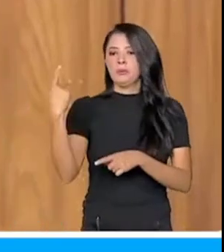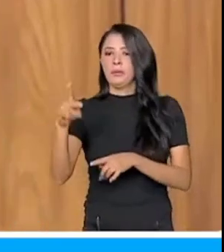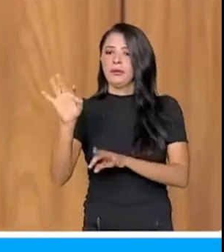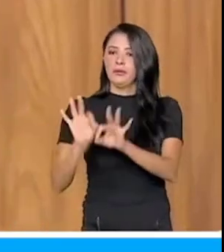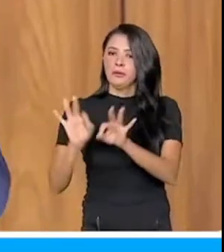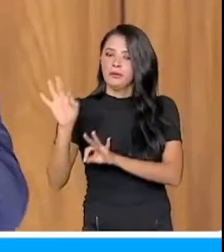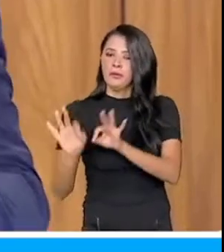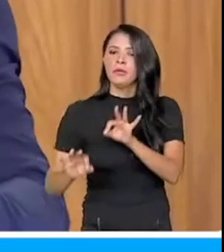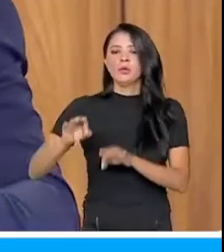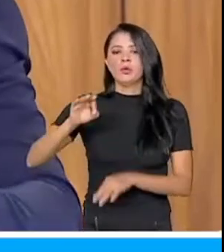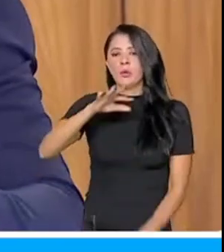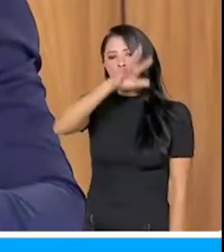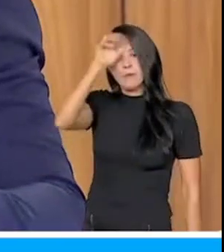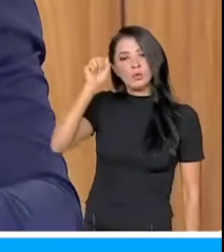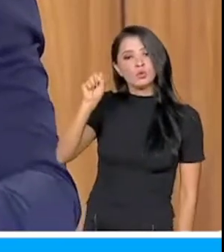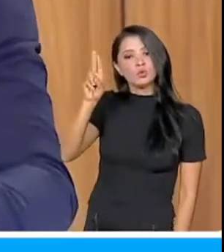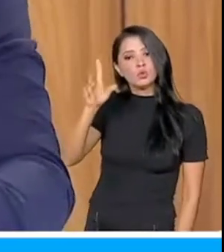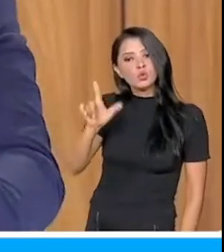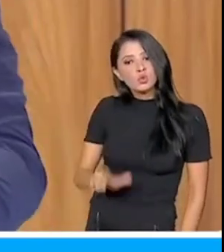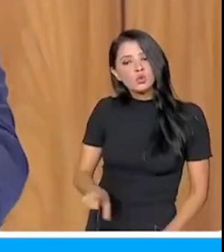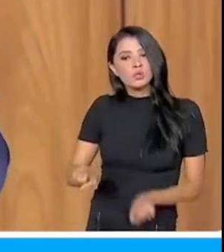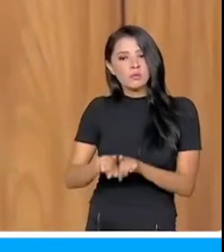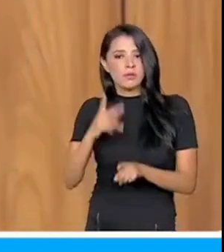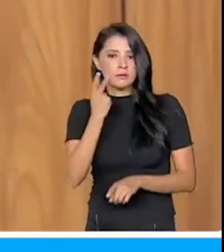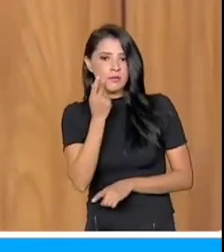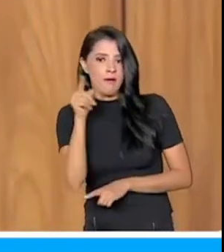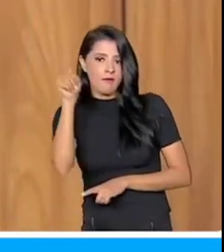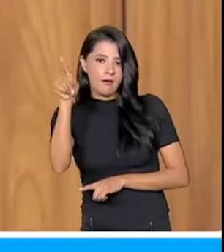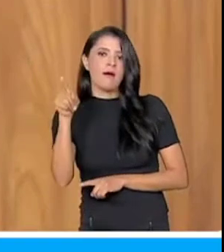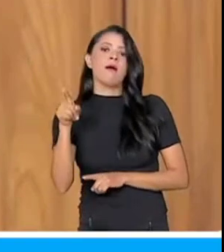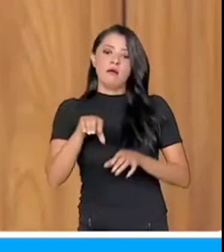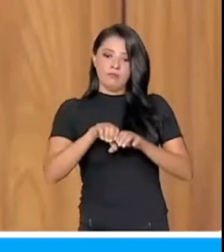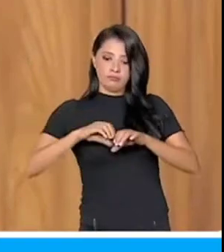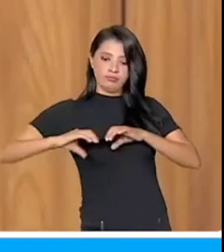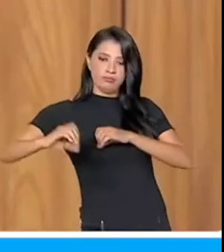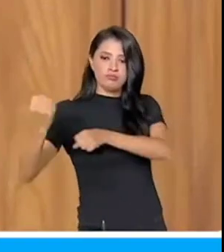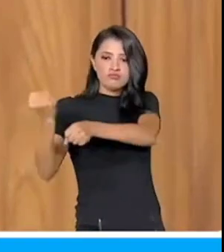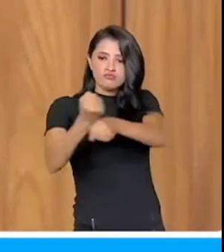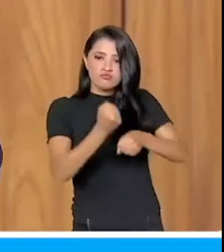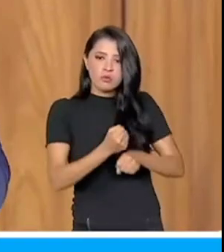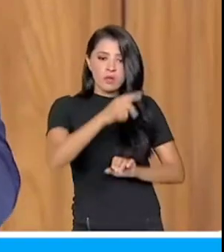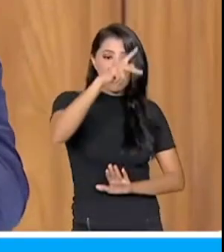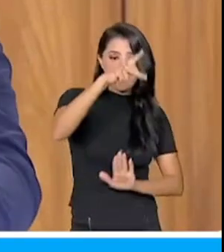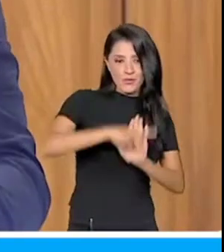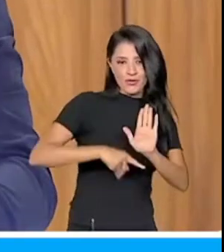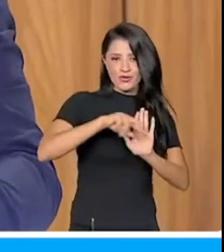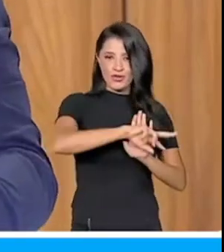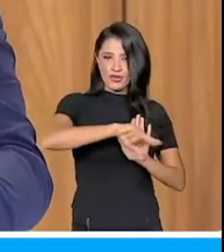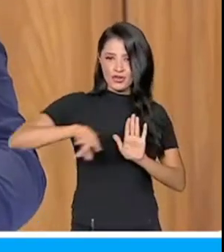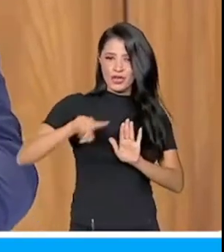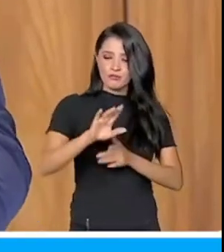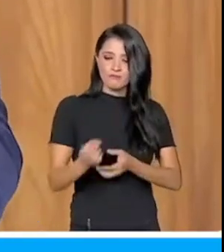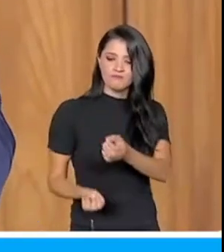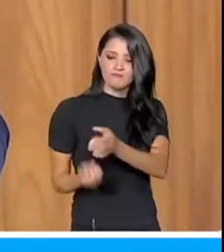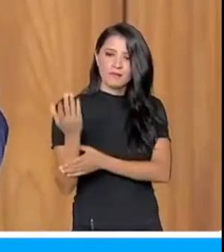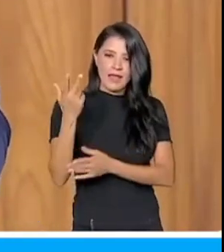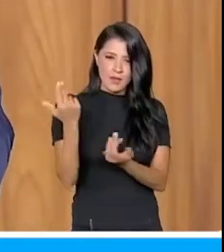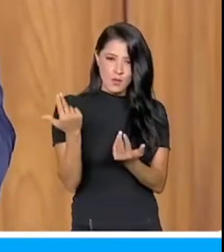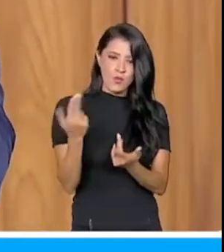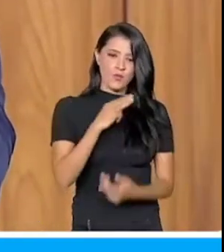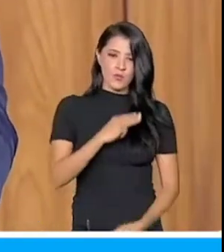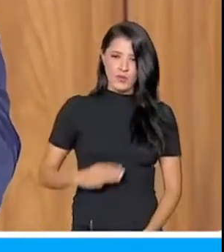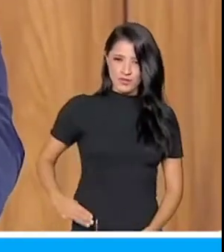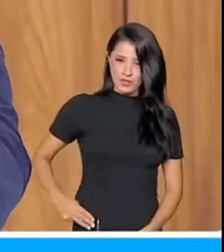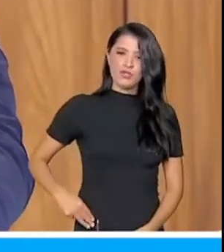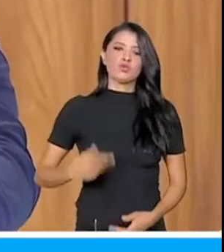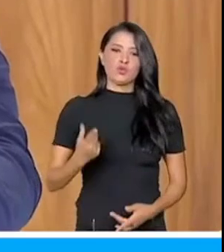Sul, né, para o saneamento lá no Ceará. Ou seja, projetos que vão gerar, como o ministro Rui falou, compra